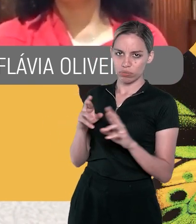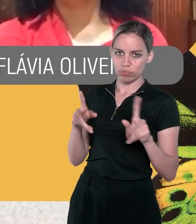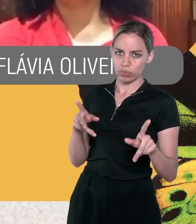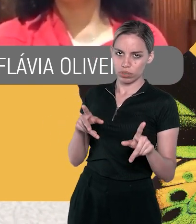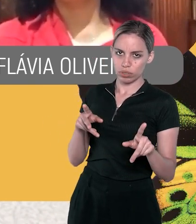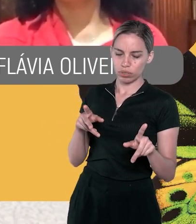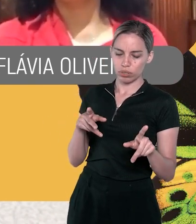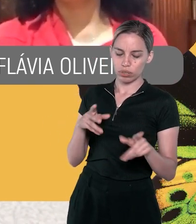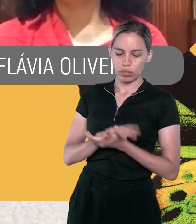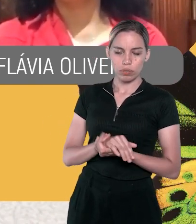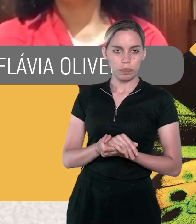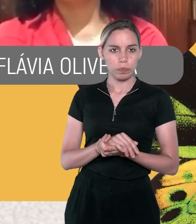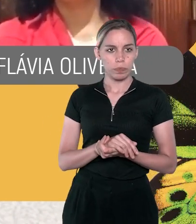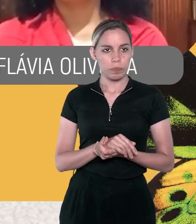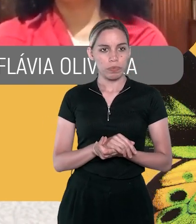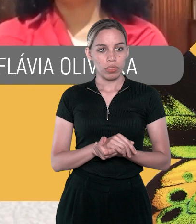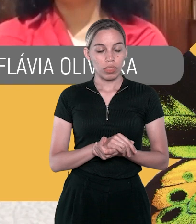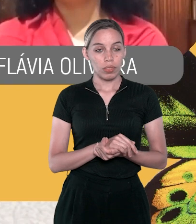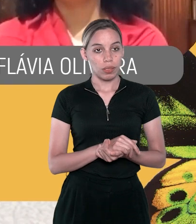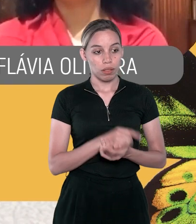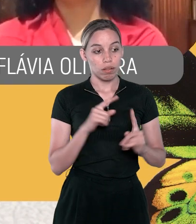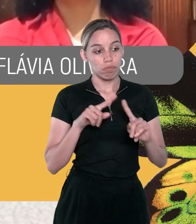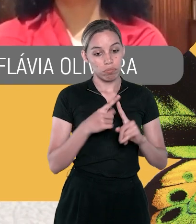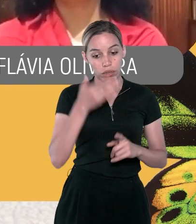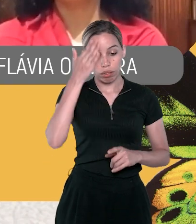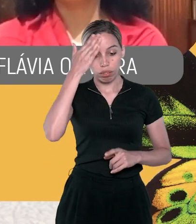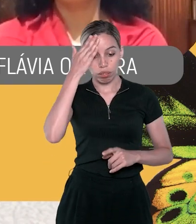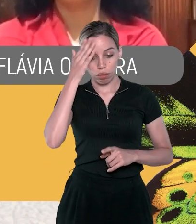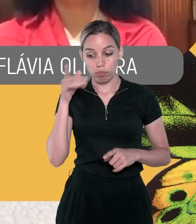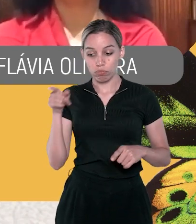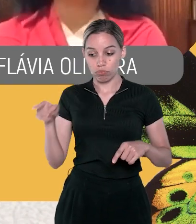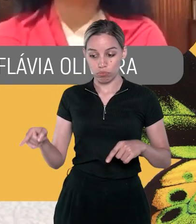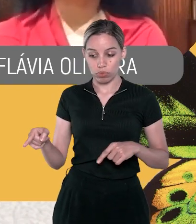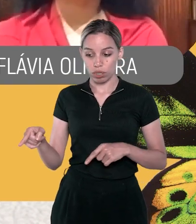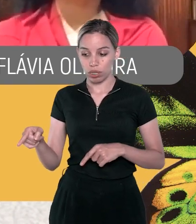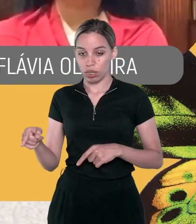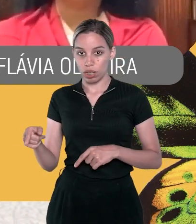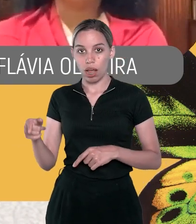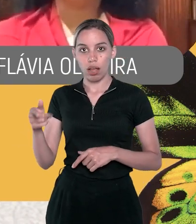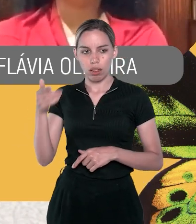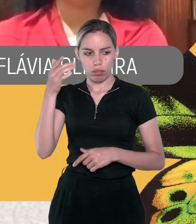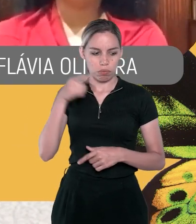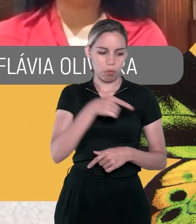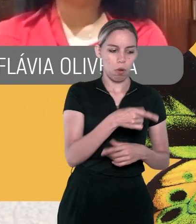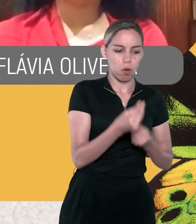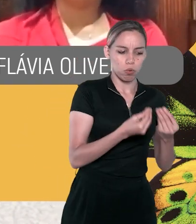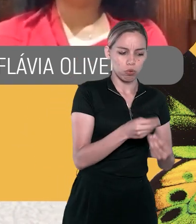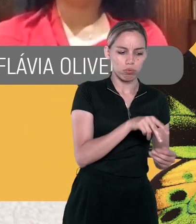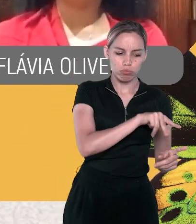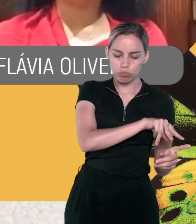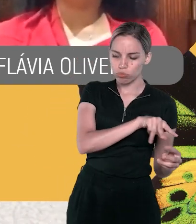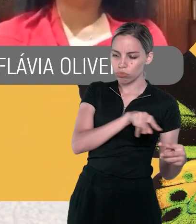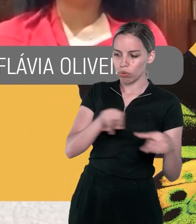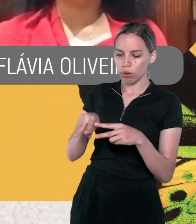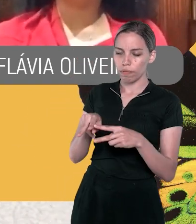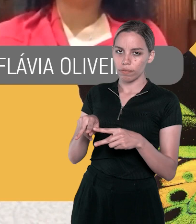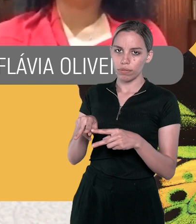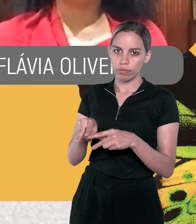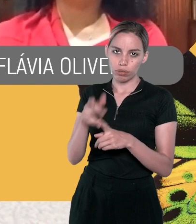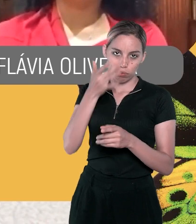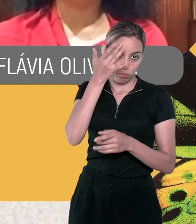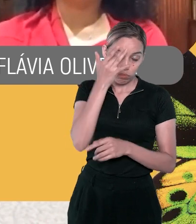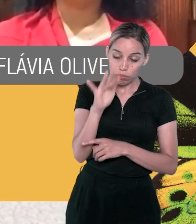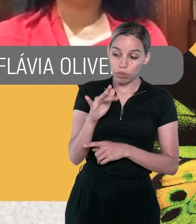Que qual seja, eu não sei, mas eu sei a forma pela qual nós, brancos, observamos esse mundo, né? Em todos